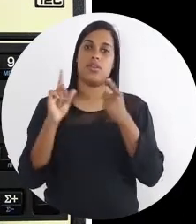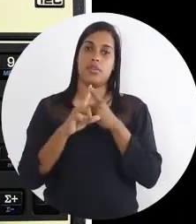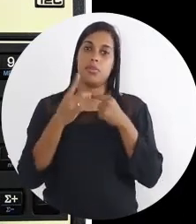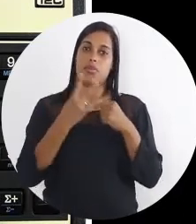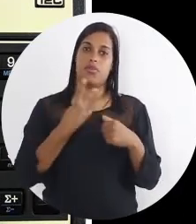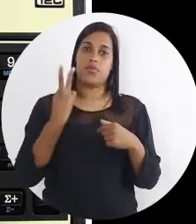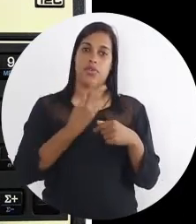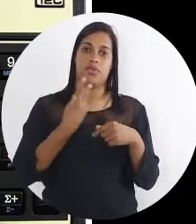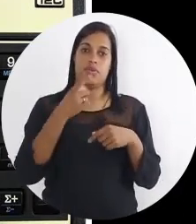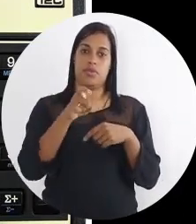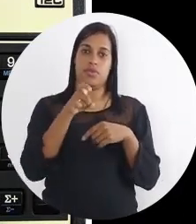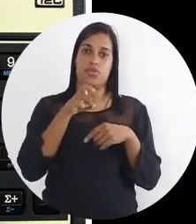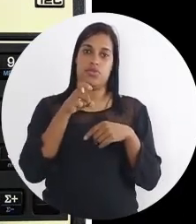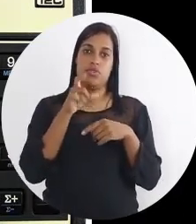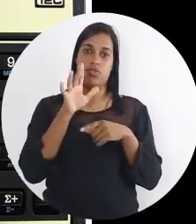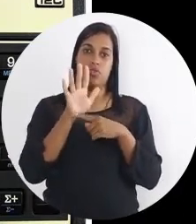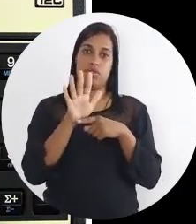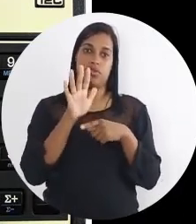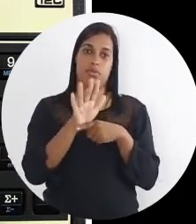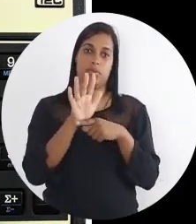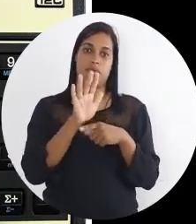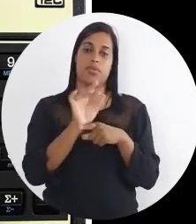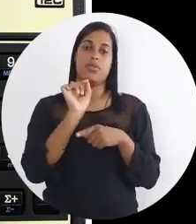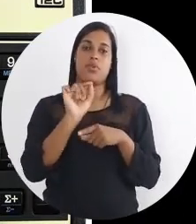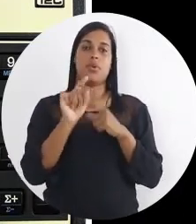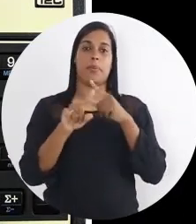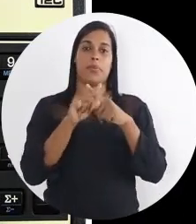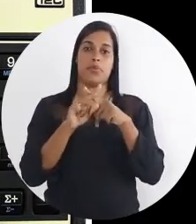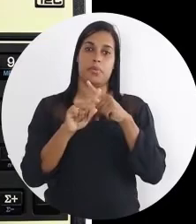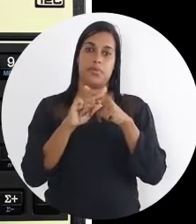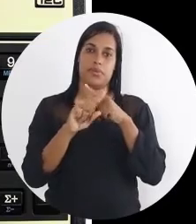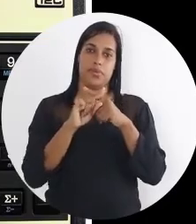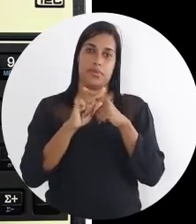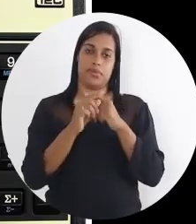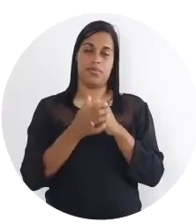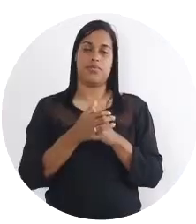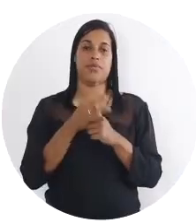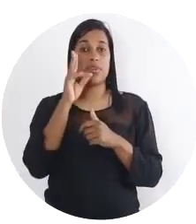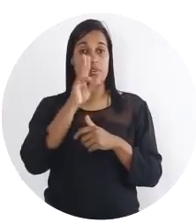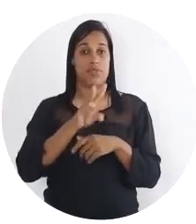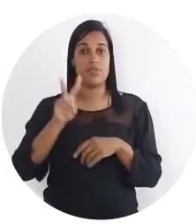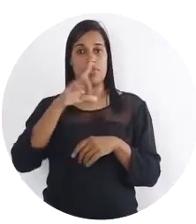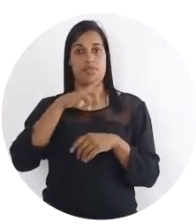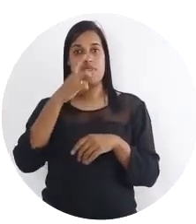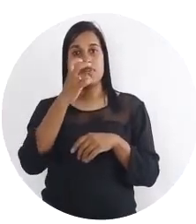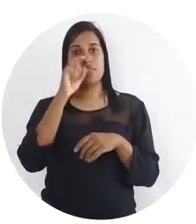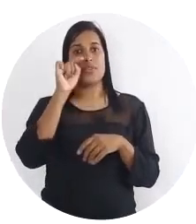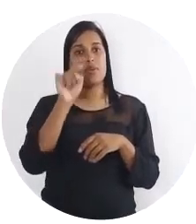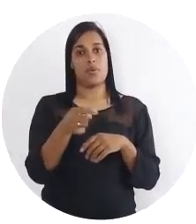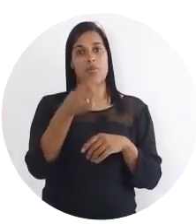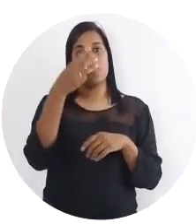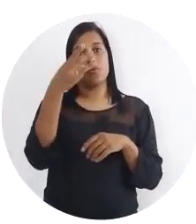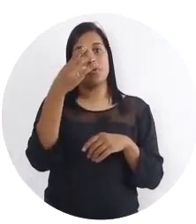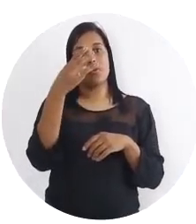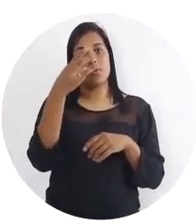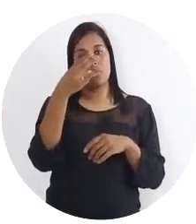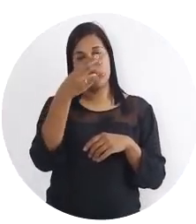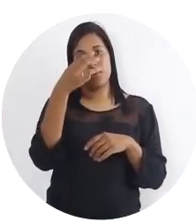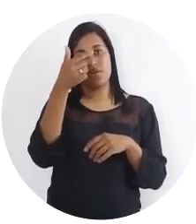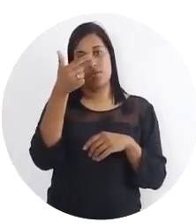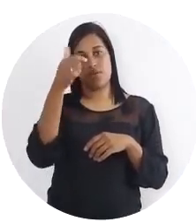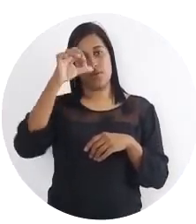o valor de X, que representa então a operação de multiplicação. No visor você terá 5.329,